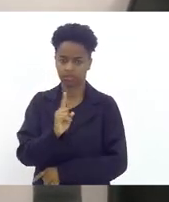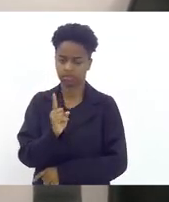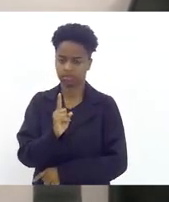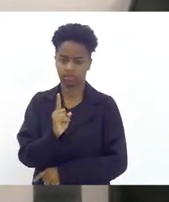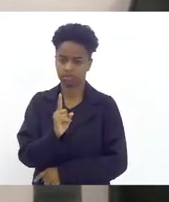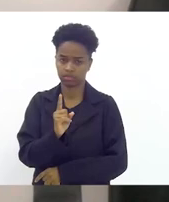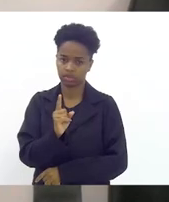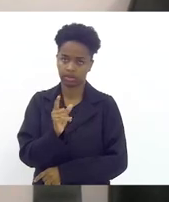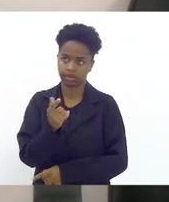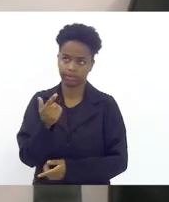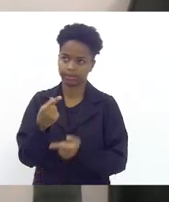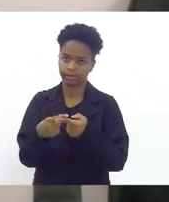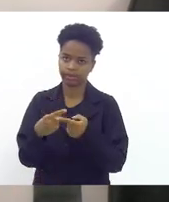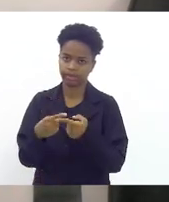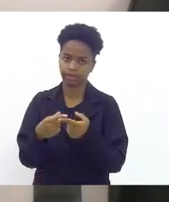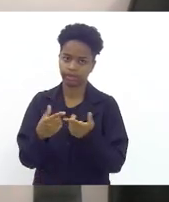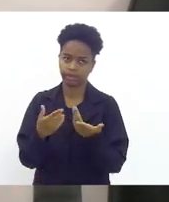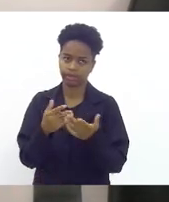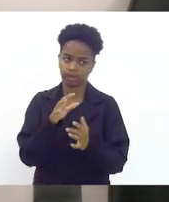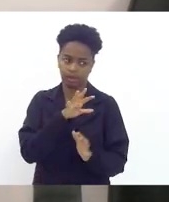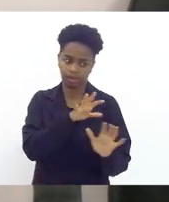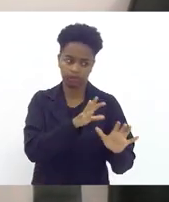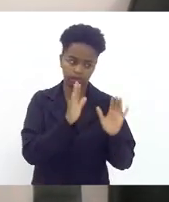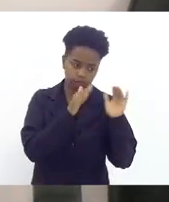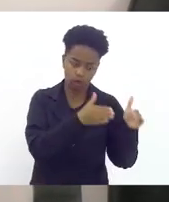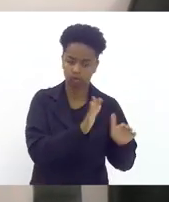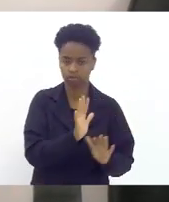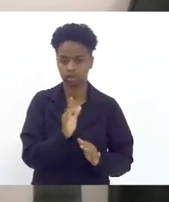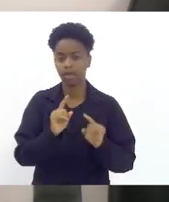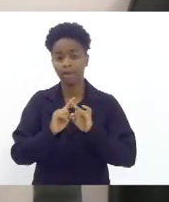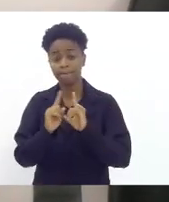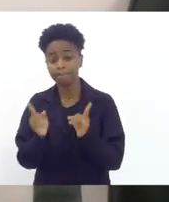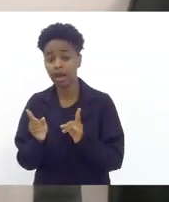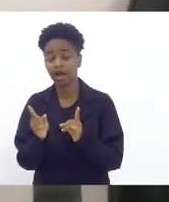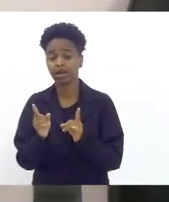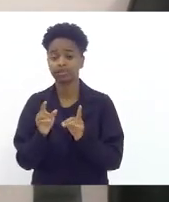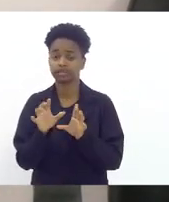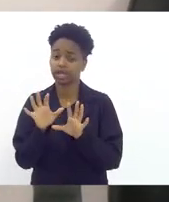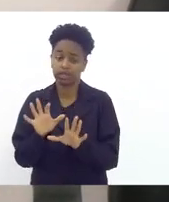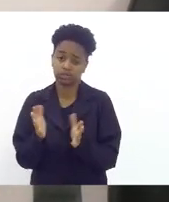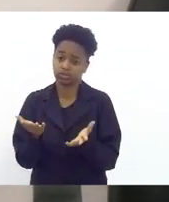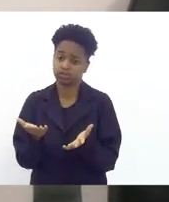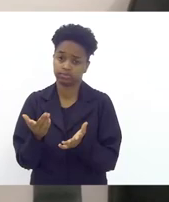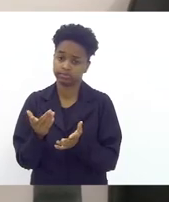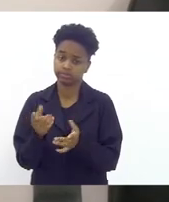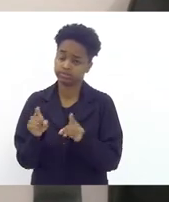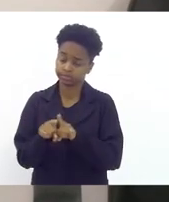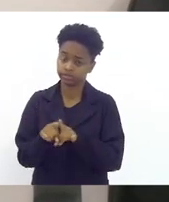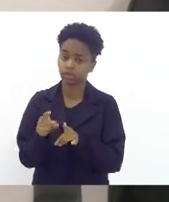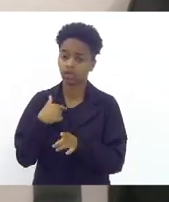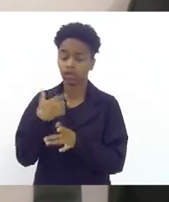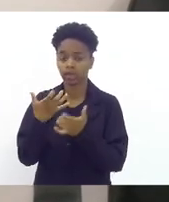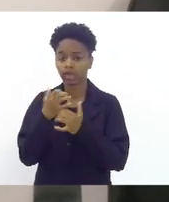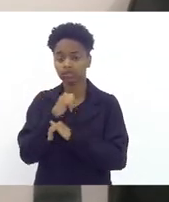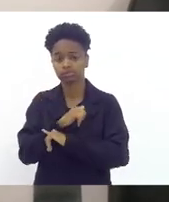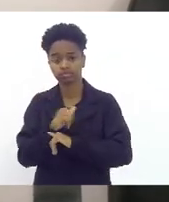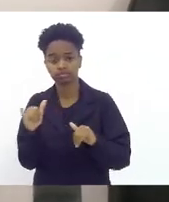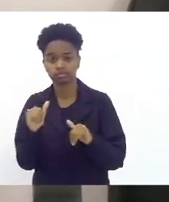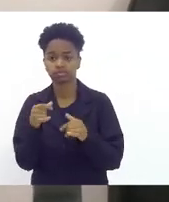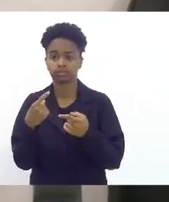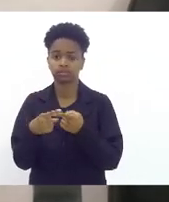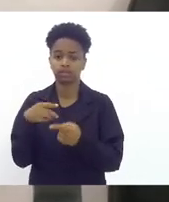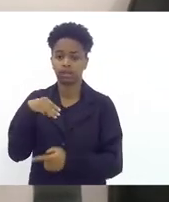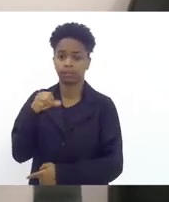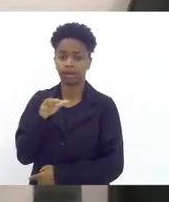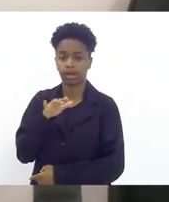esse ênfase então é então Além disso também Gostaria de reforçar já que a